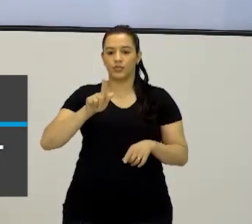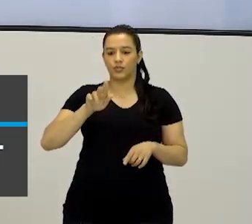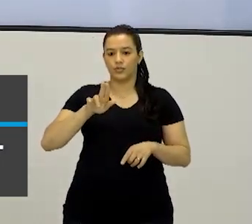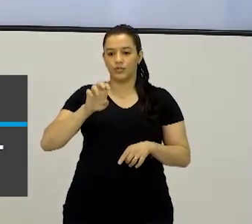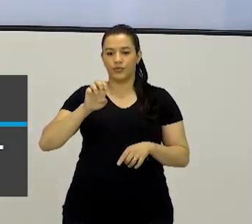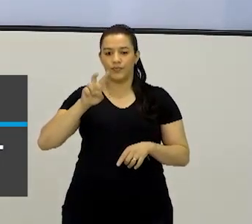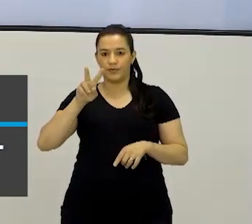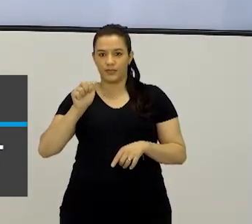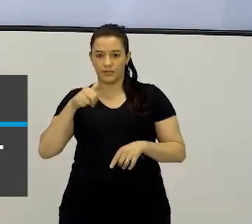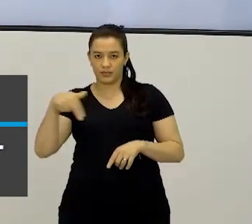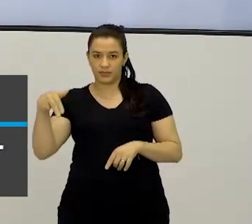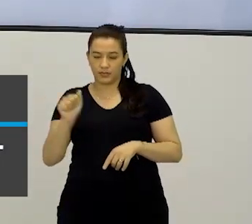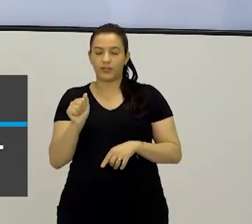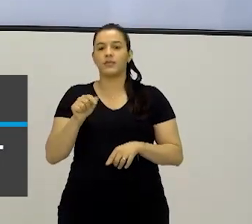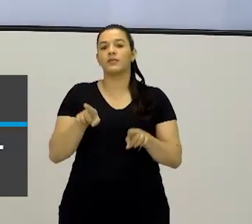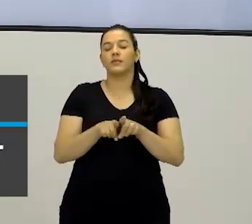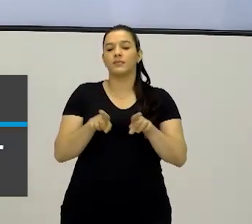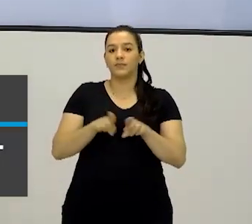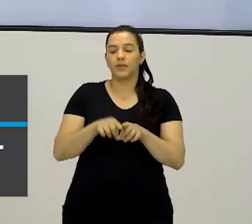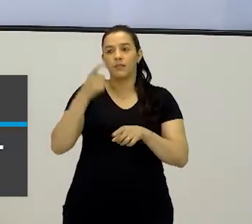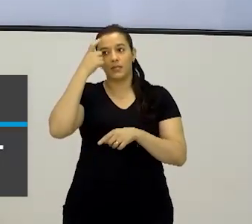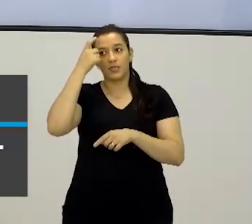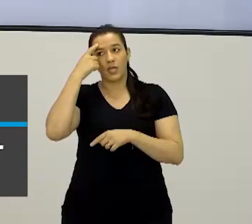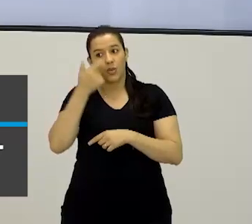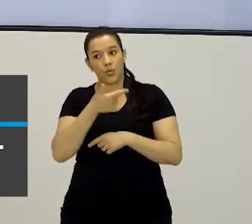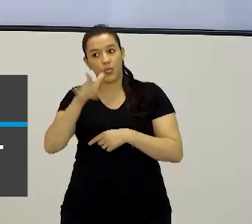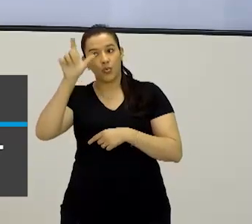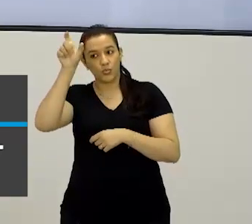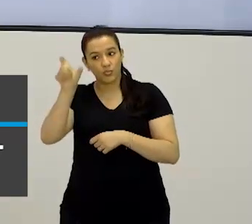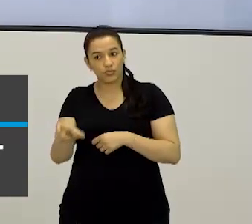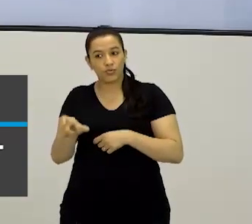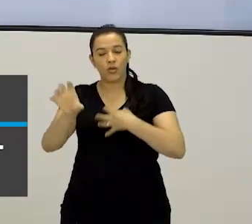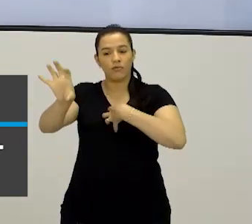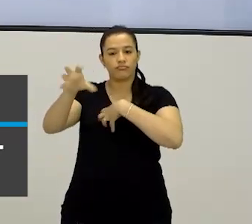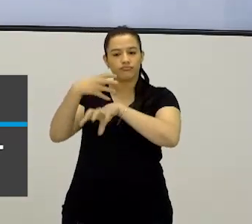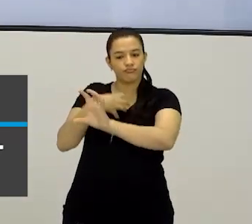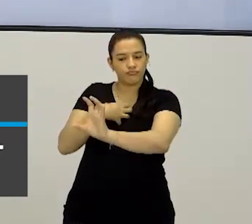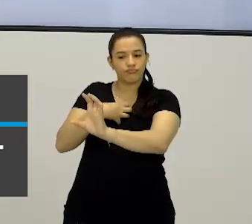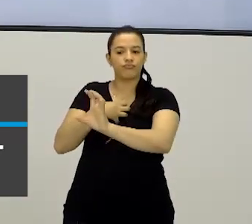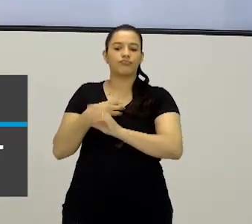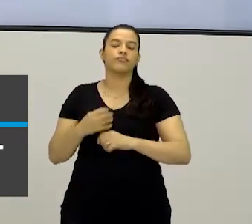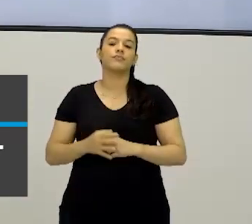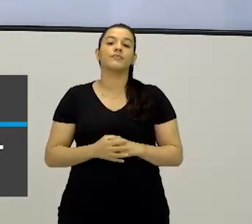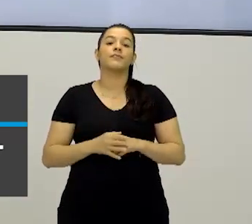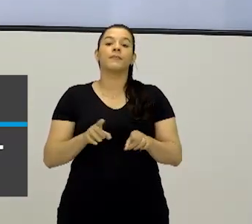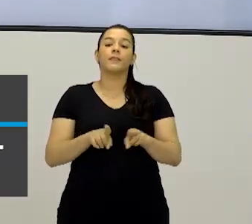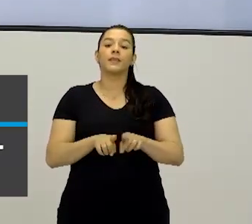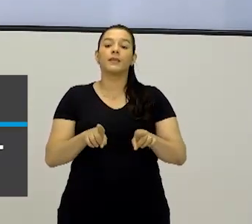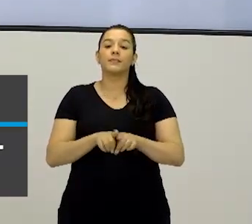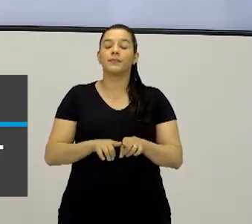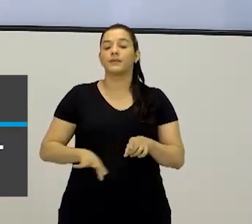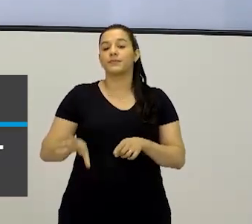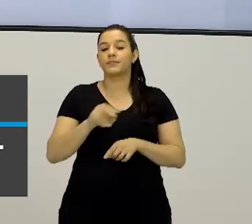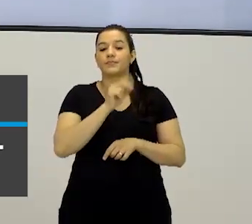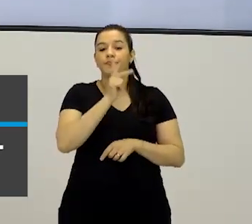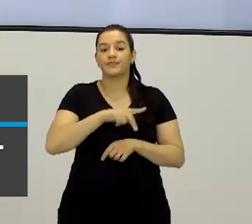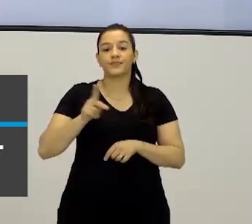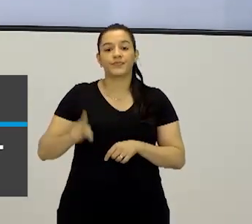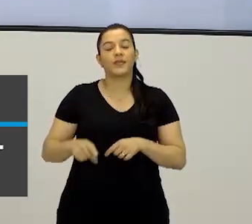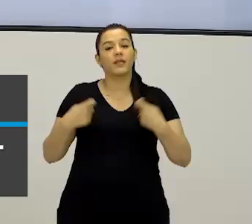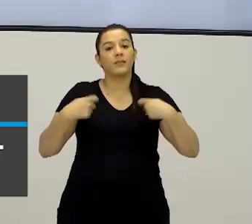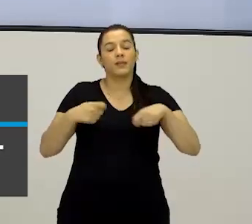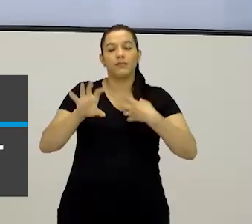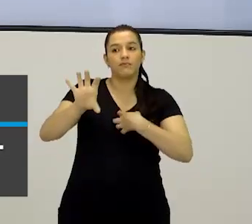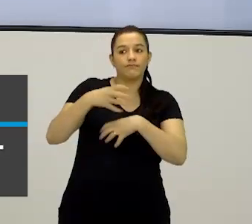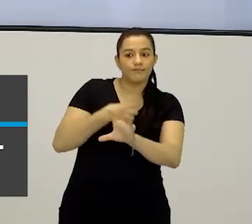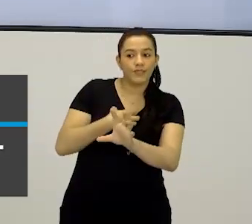outro. A Ana Maria coloca colocar-se no lugar do outro. E a professora Isilda diz, empatia é tratar o